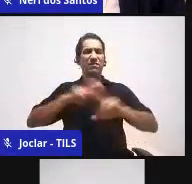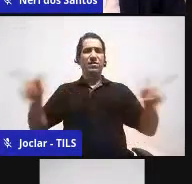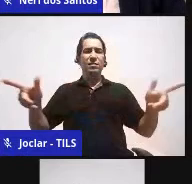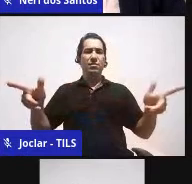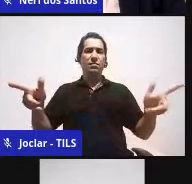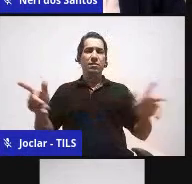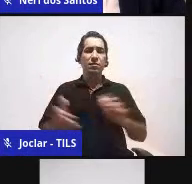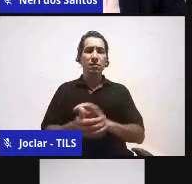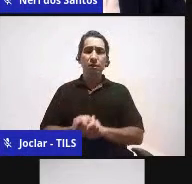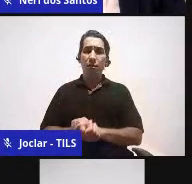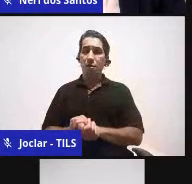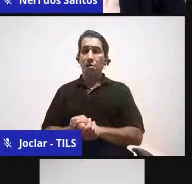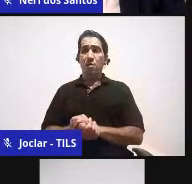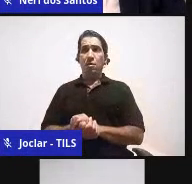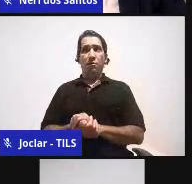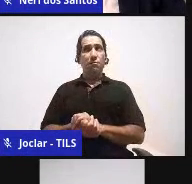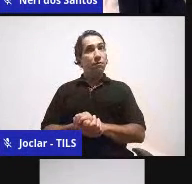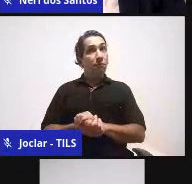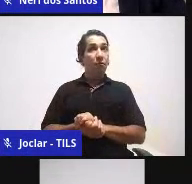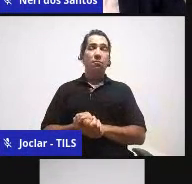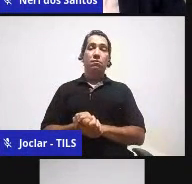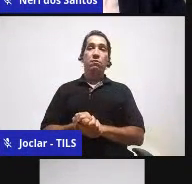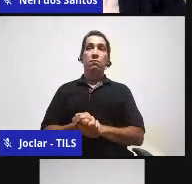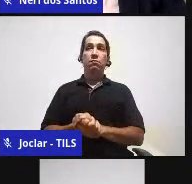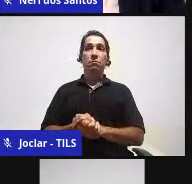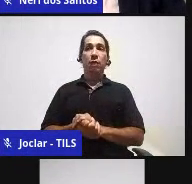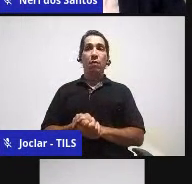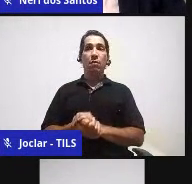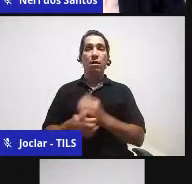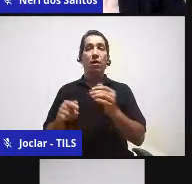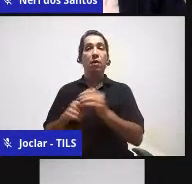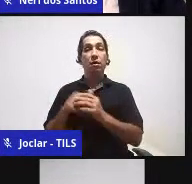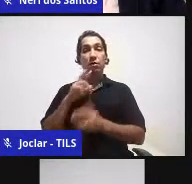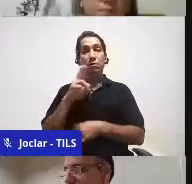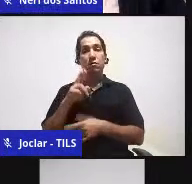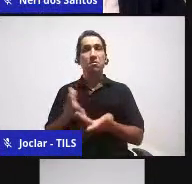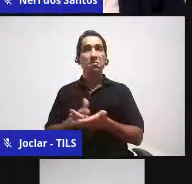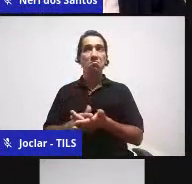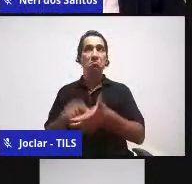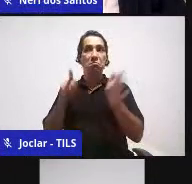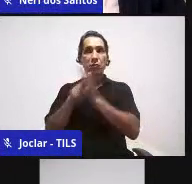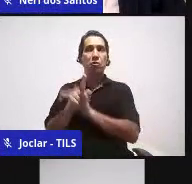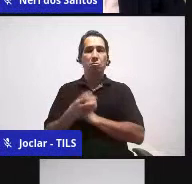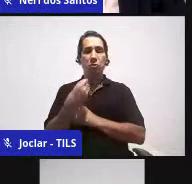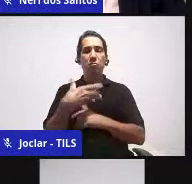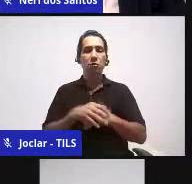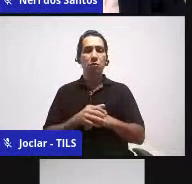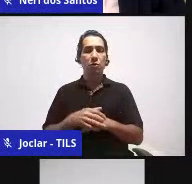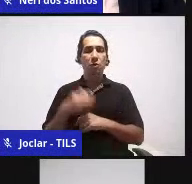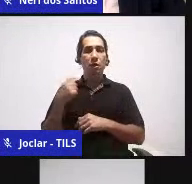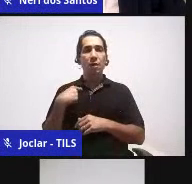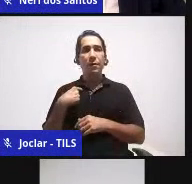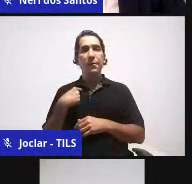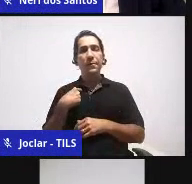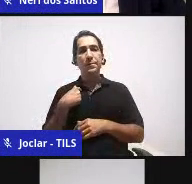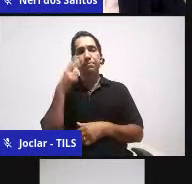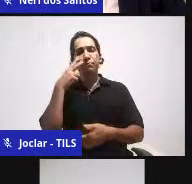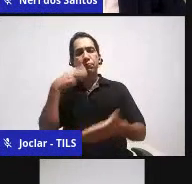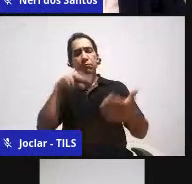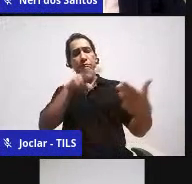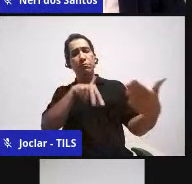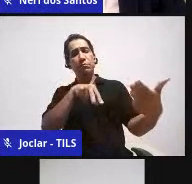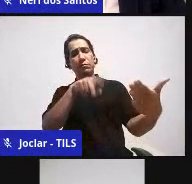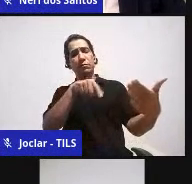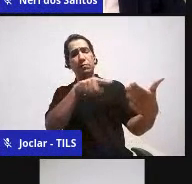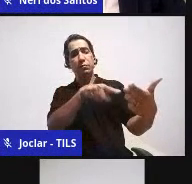Essa é uma pergunta muito boa. É uma pergunta muito boa. Eu vejo, quando eu olho para os estudos de cultura,